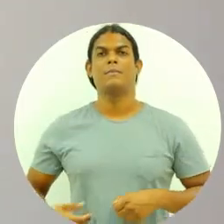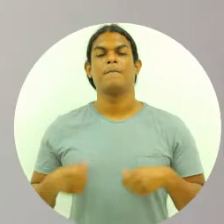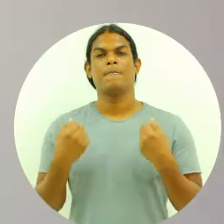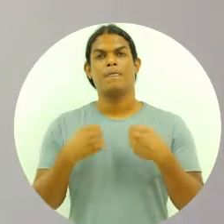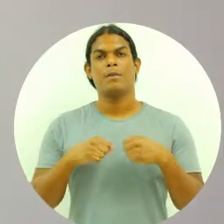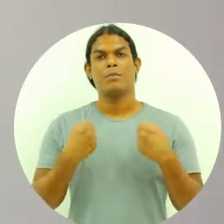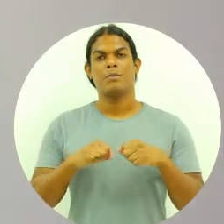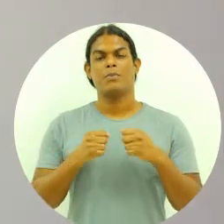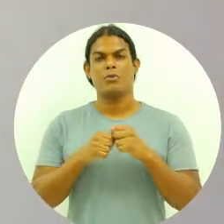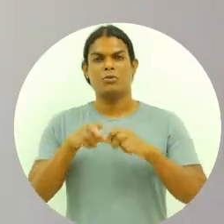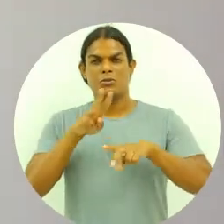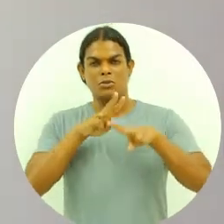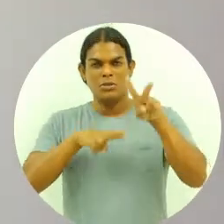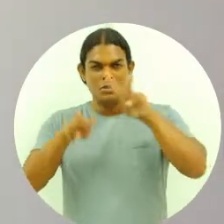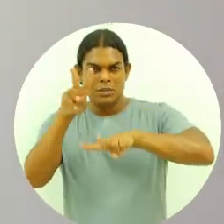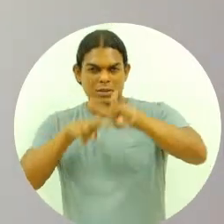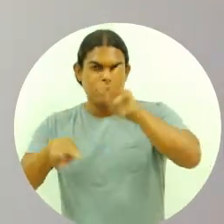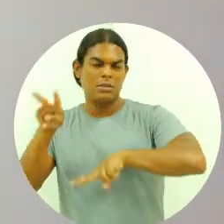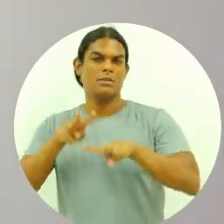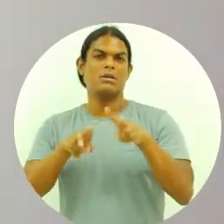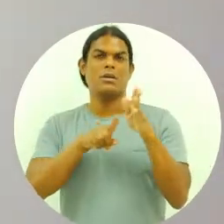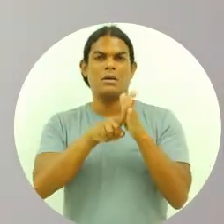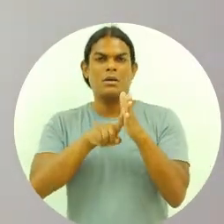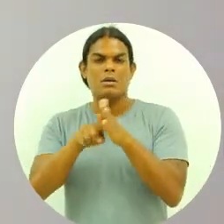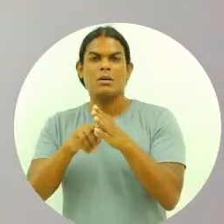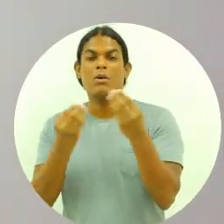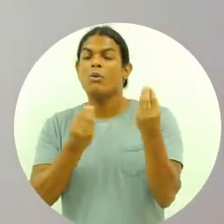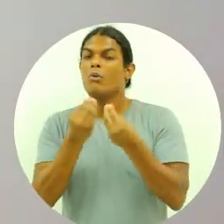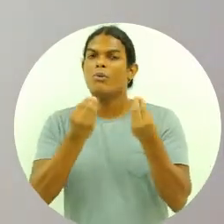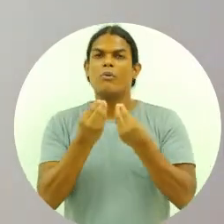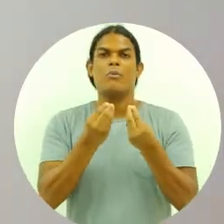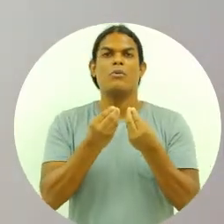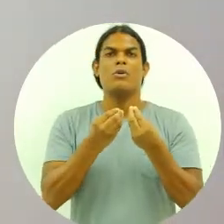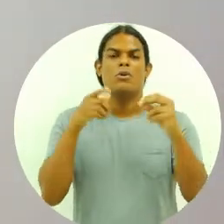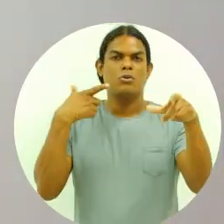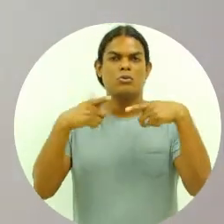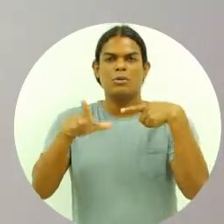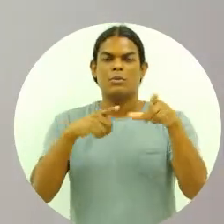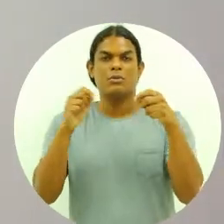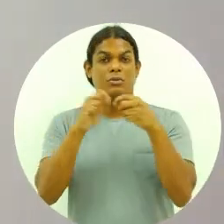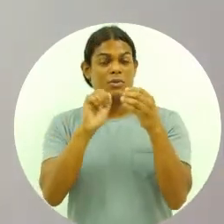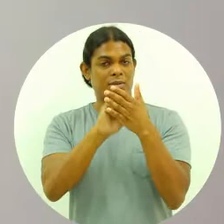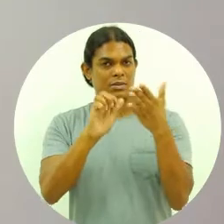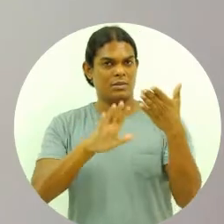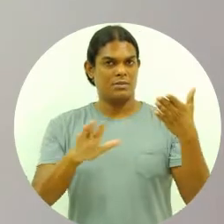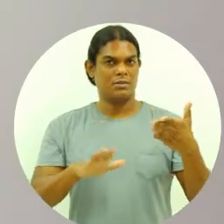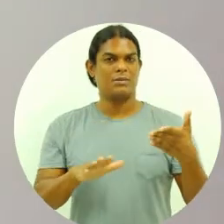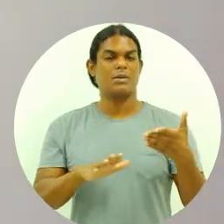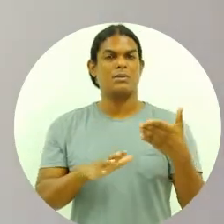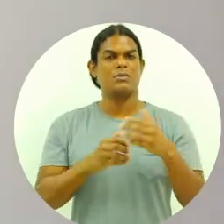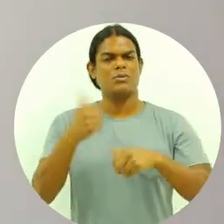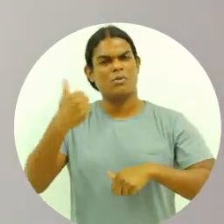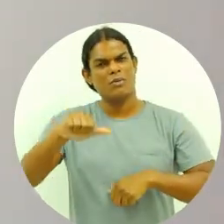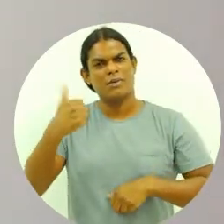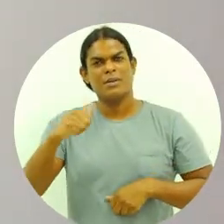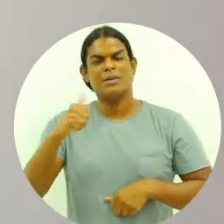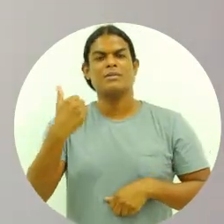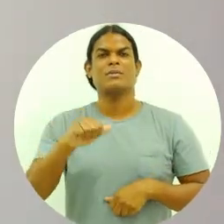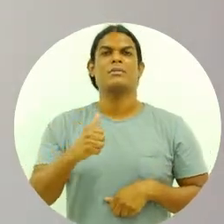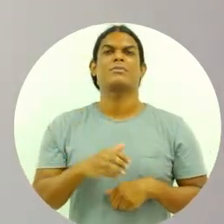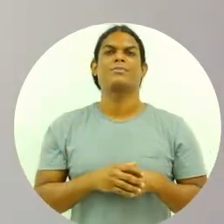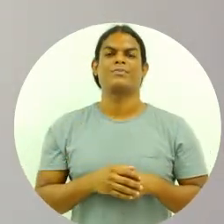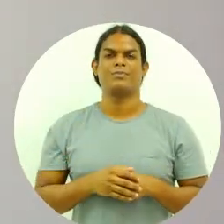o desempenho dos seus agentes, dos seus integrantes, através de avaliações periódicas. Acho que vocês já ouviram falar